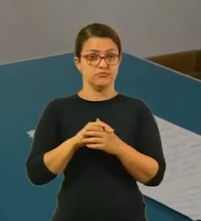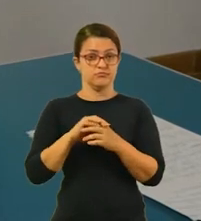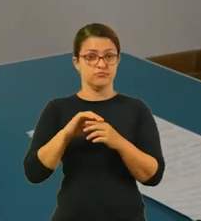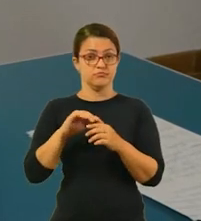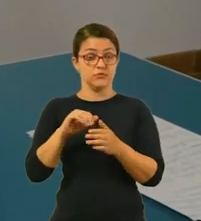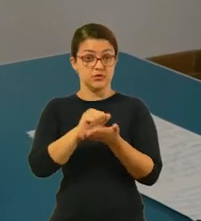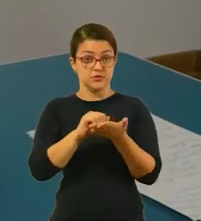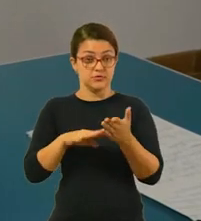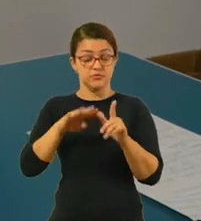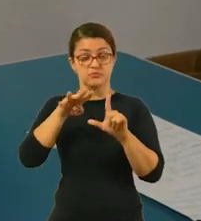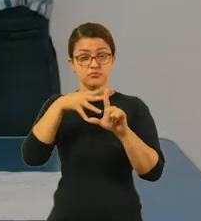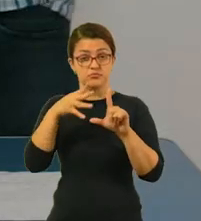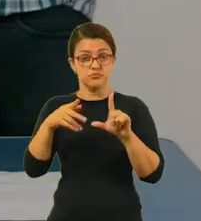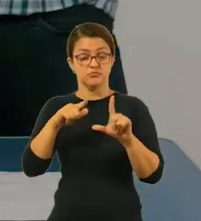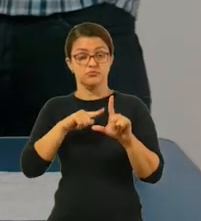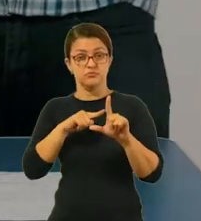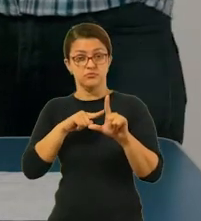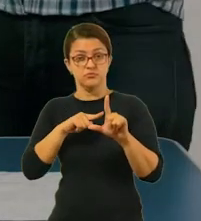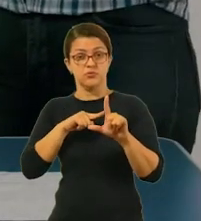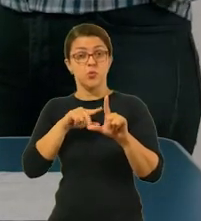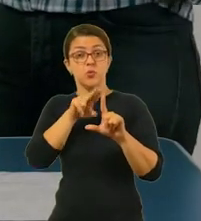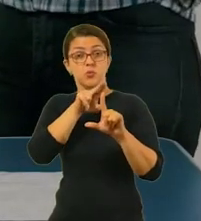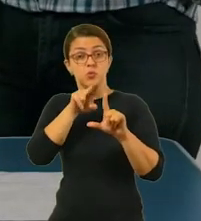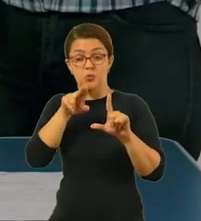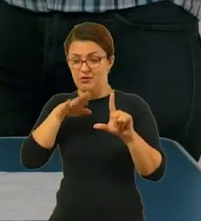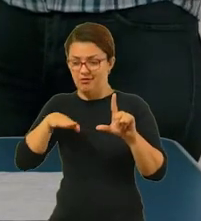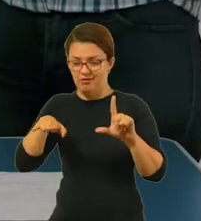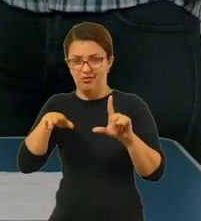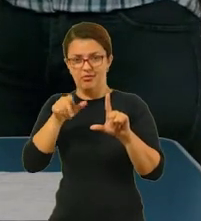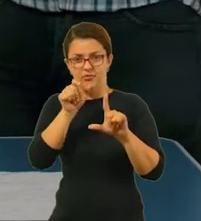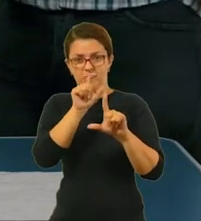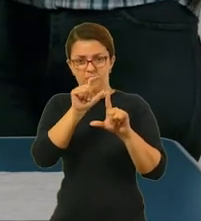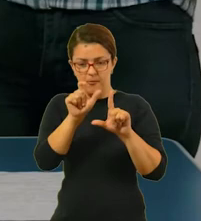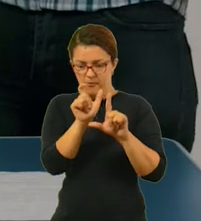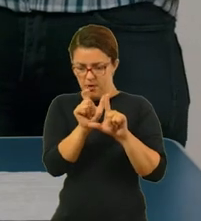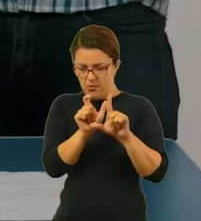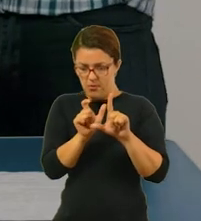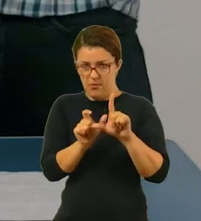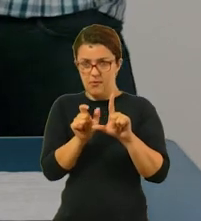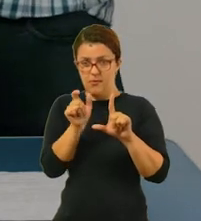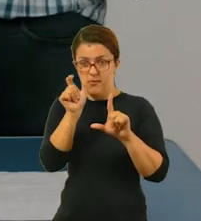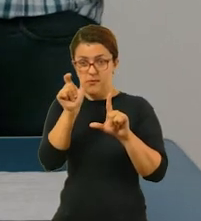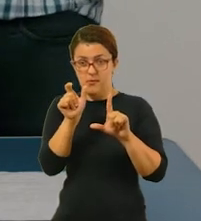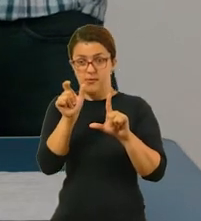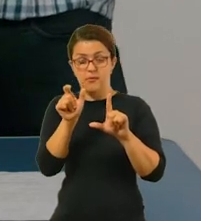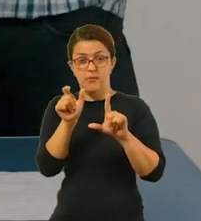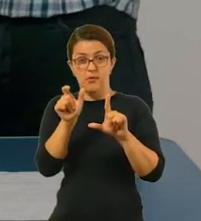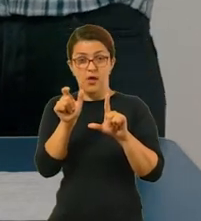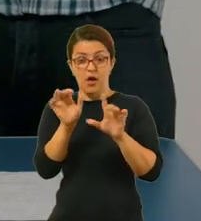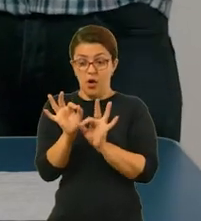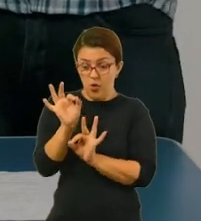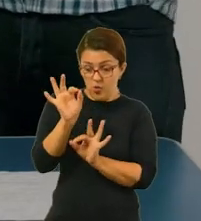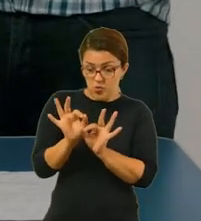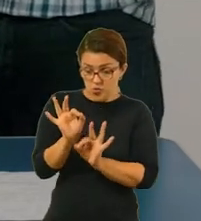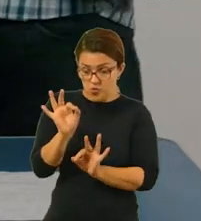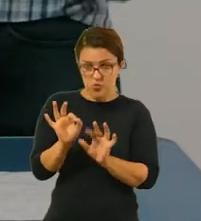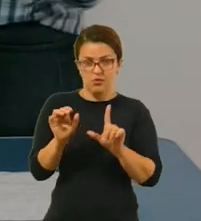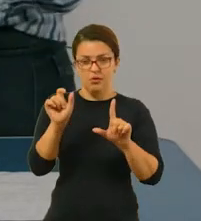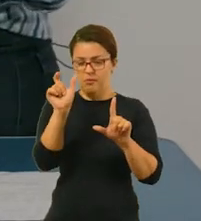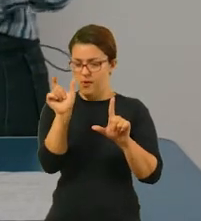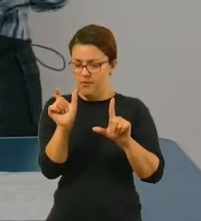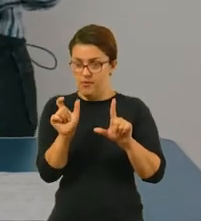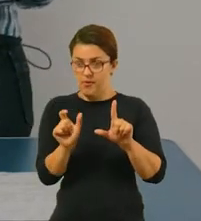temos uma tabela com o nome de 4 crianças e as suas alturas. E vocês deverão colocar, tá? Da menor criança, da altura da menor criança para